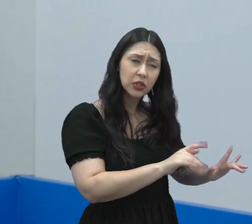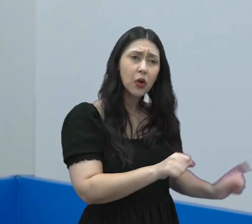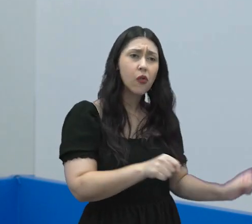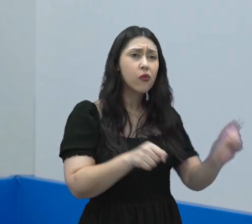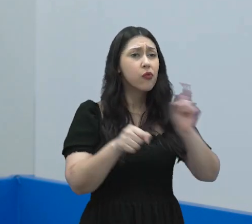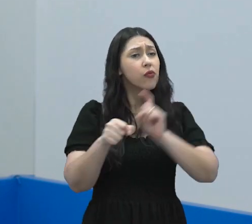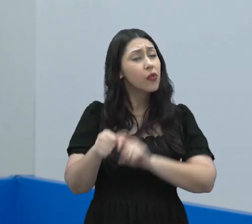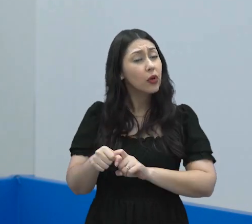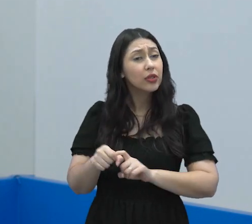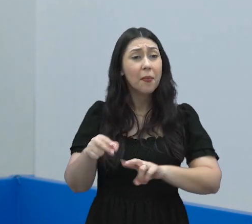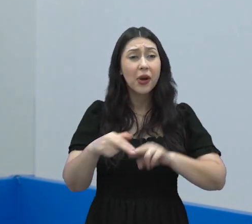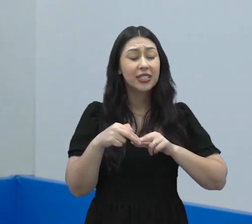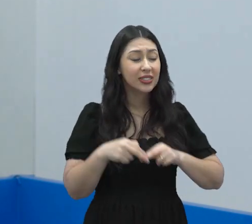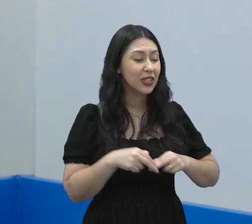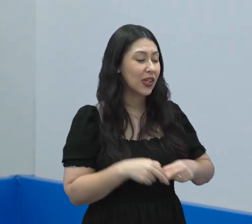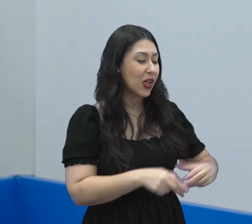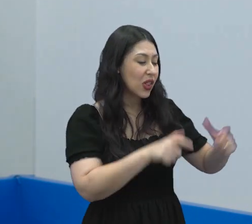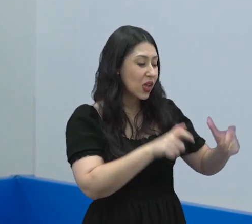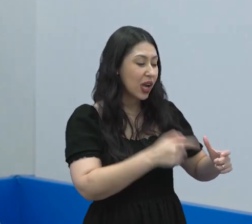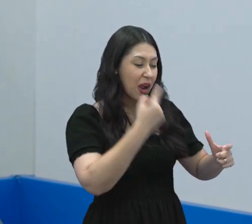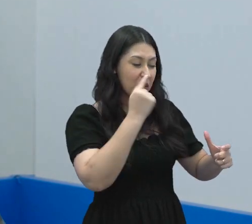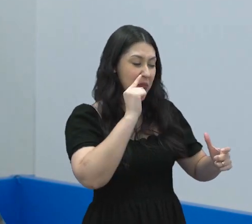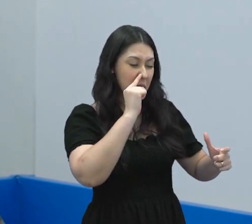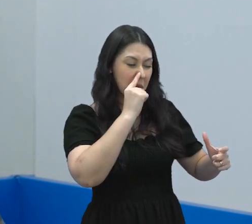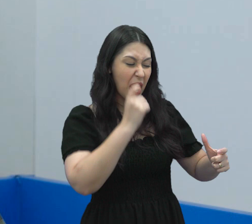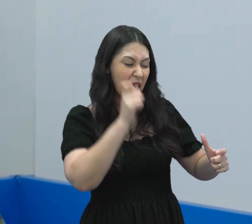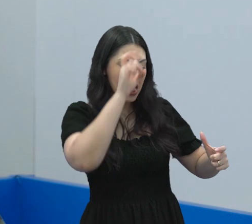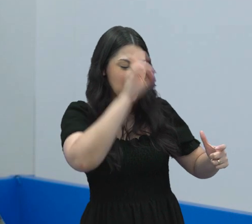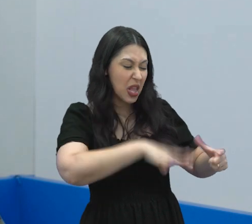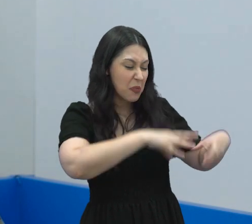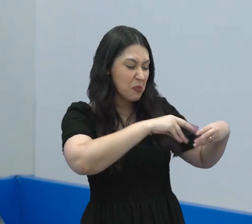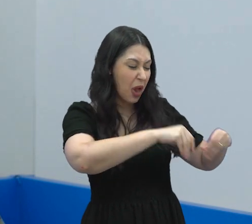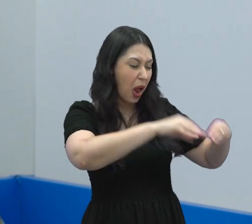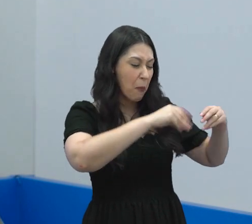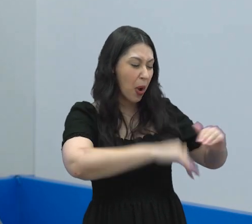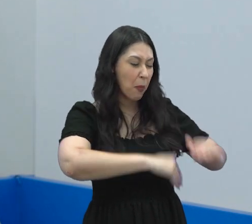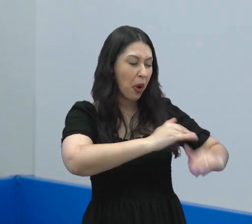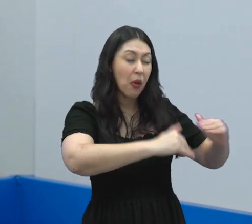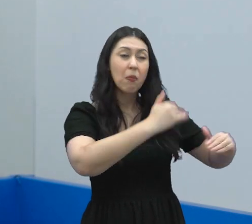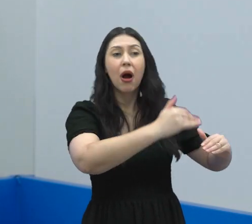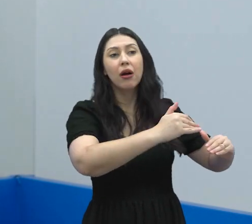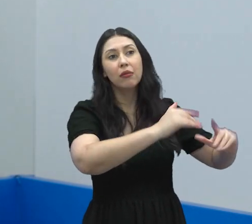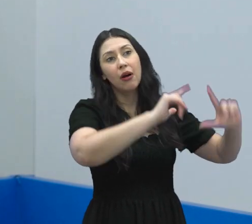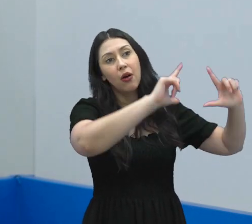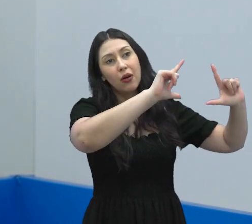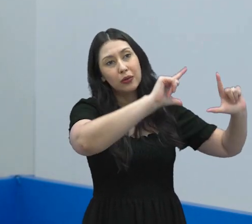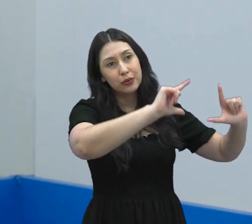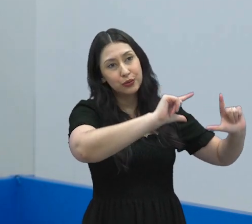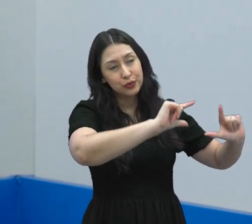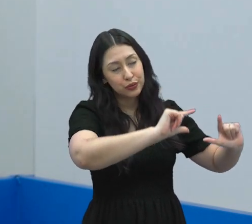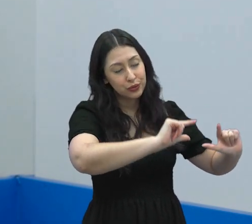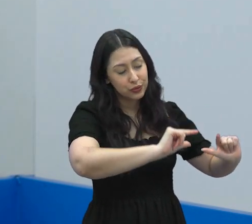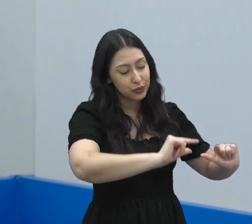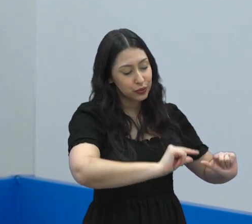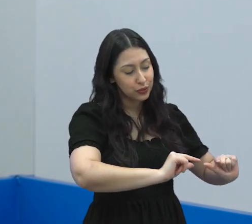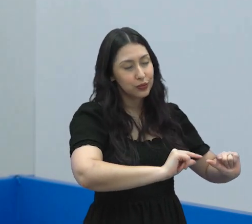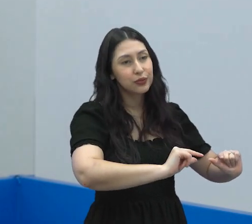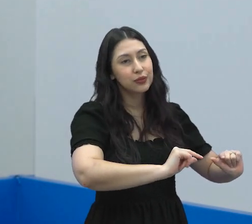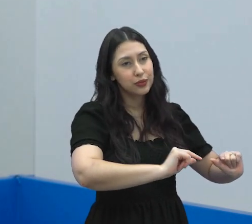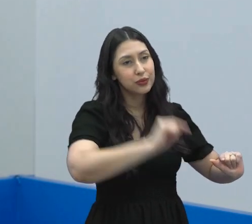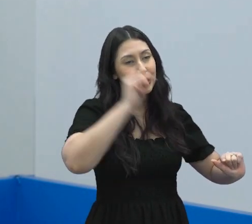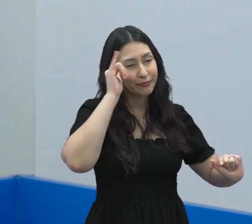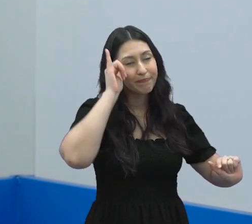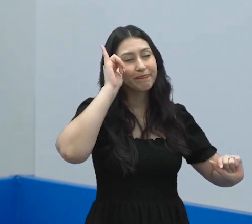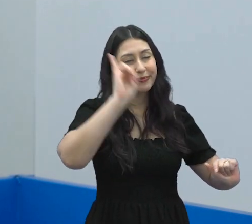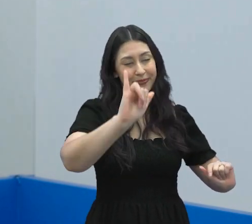Não devemos ter o aterro sanitário. Devemos ir minimizando ao máximo